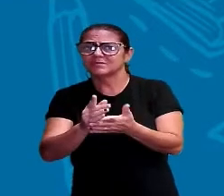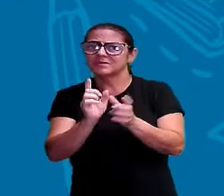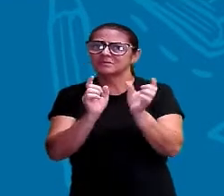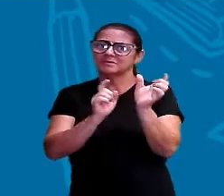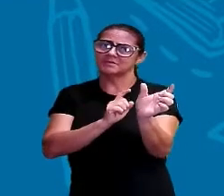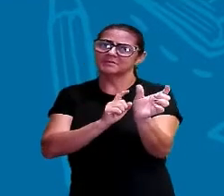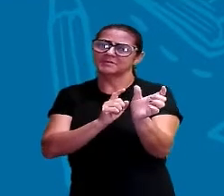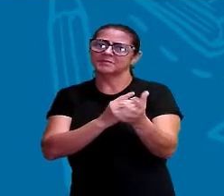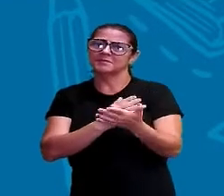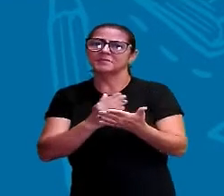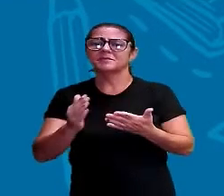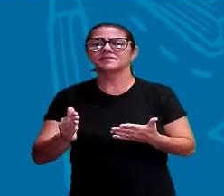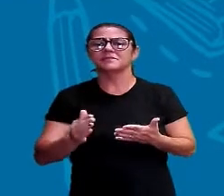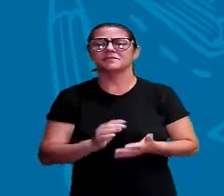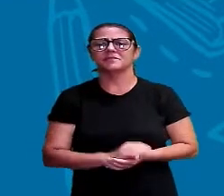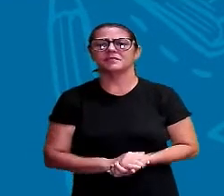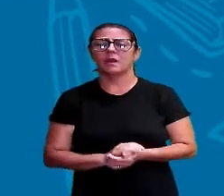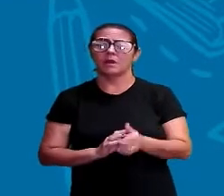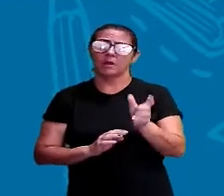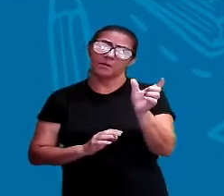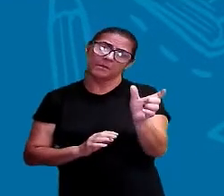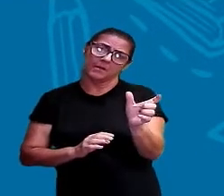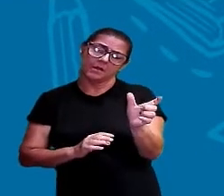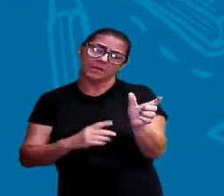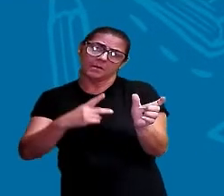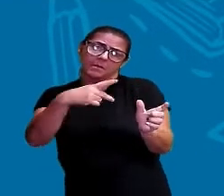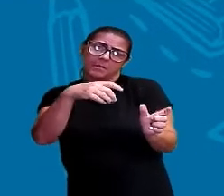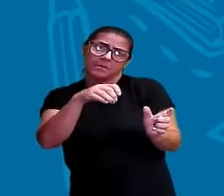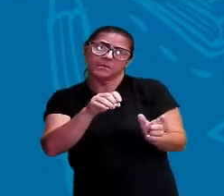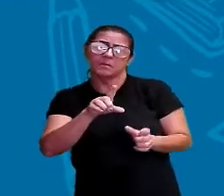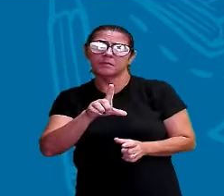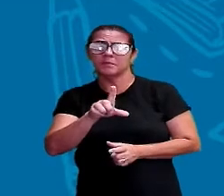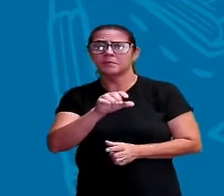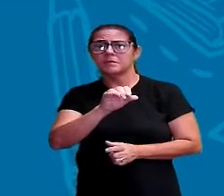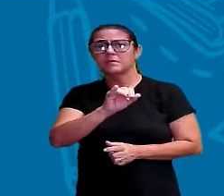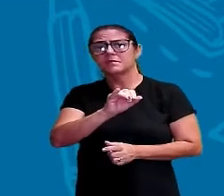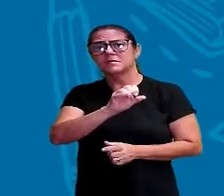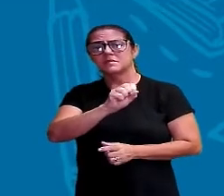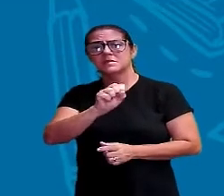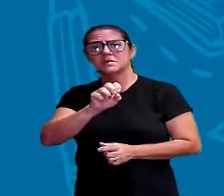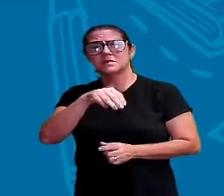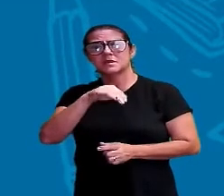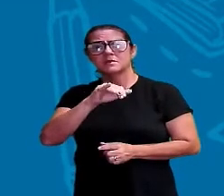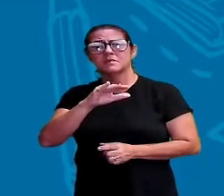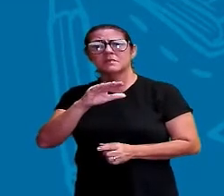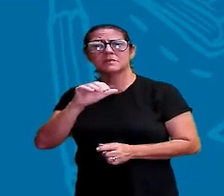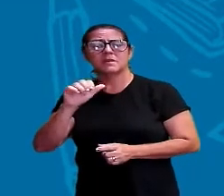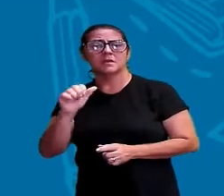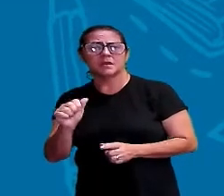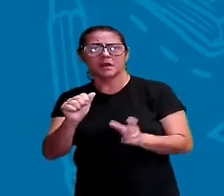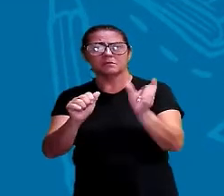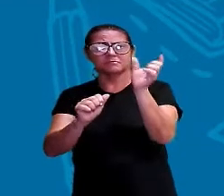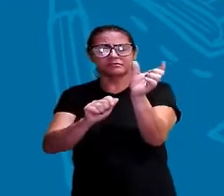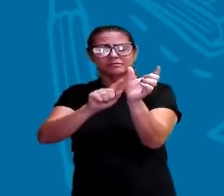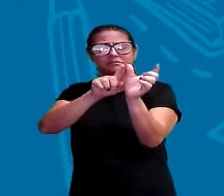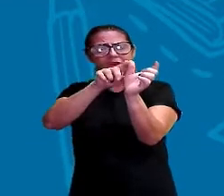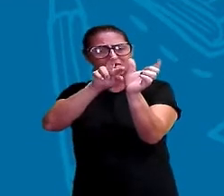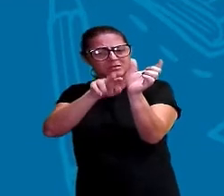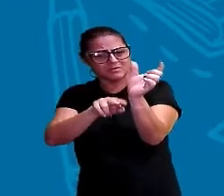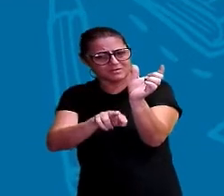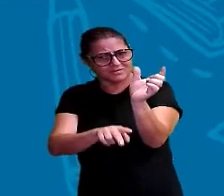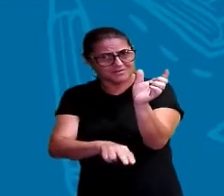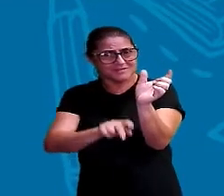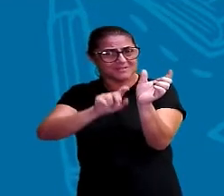nas palavras. Então, uma palavra polissêmica nada mais é que é aquela que possui vários,